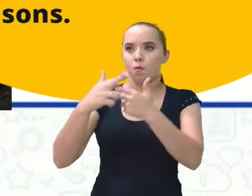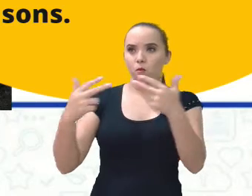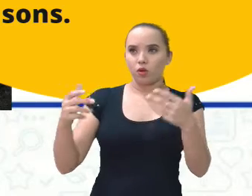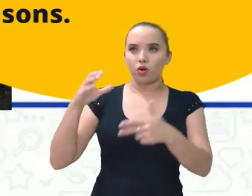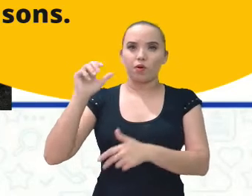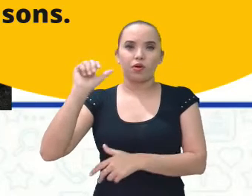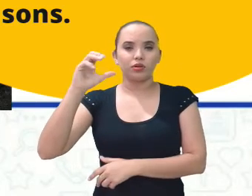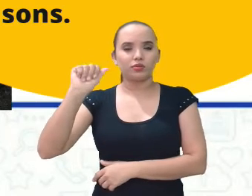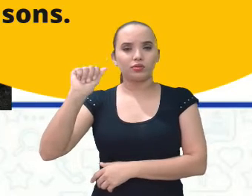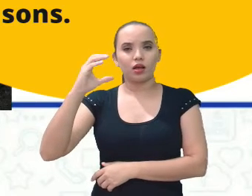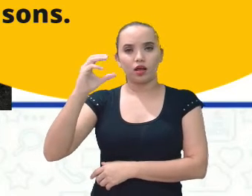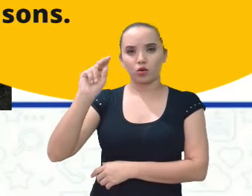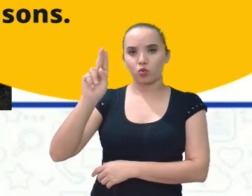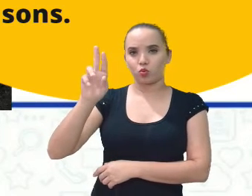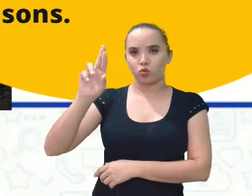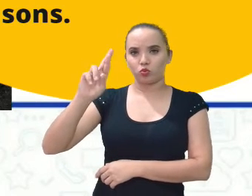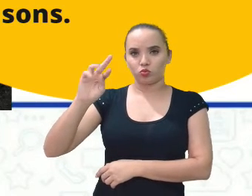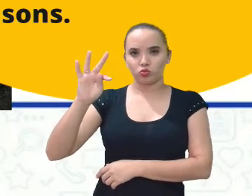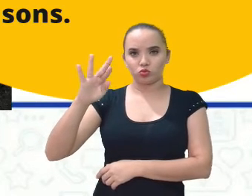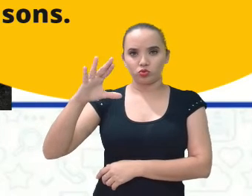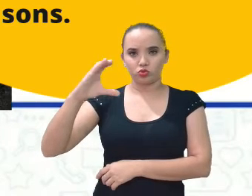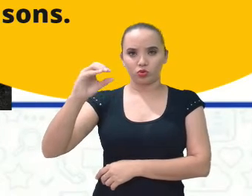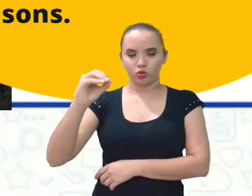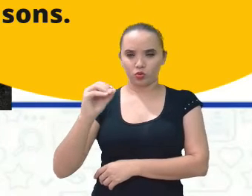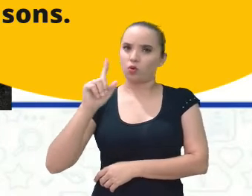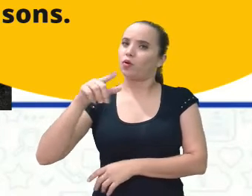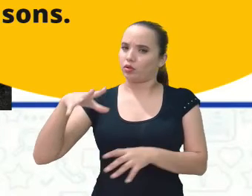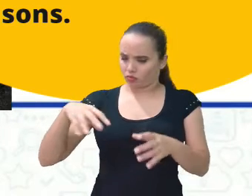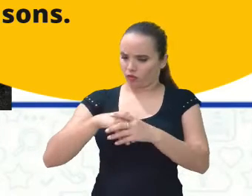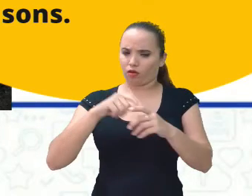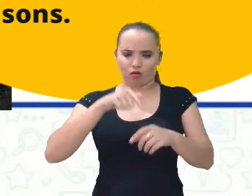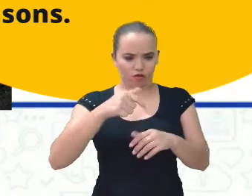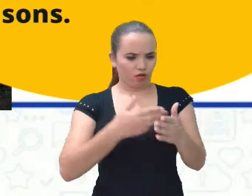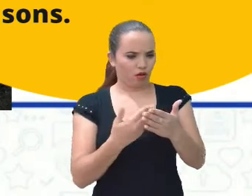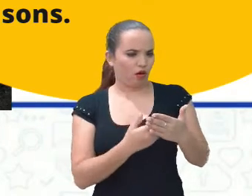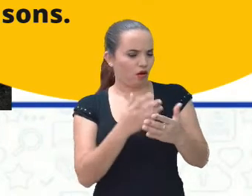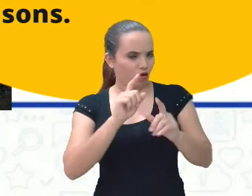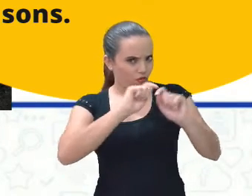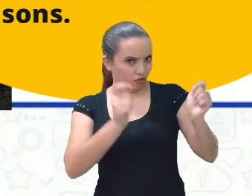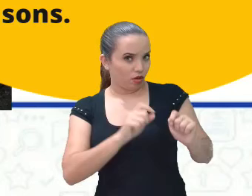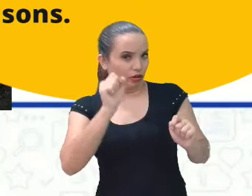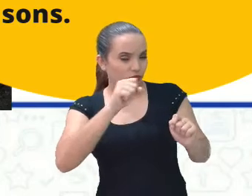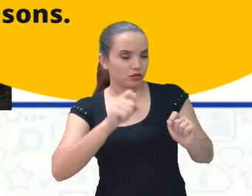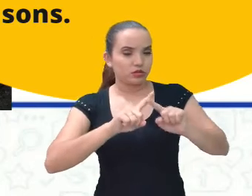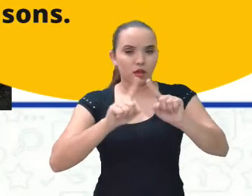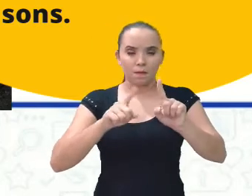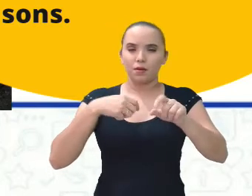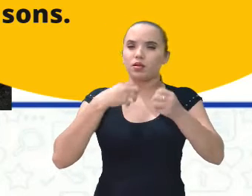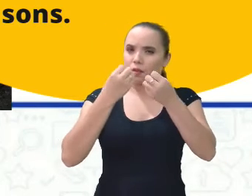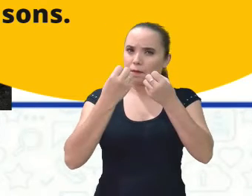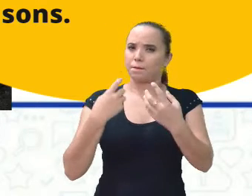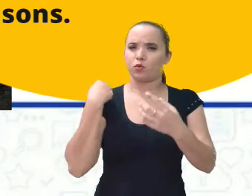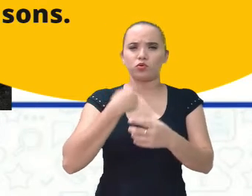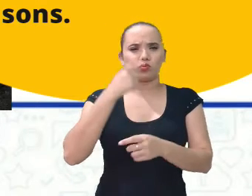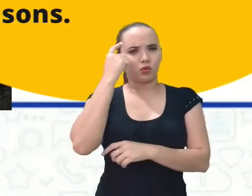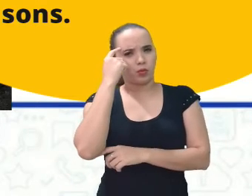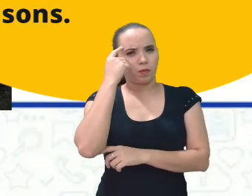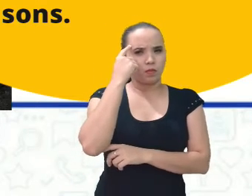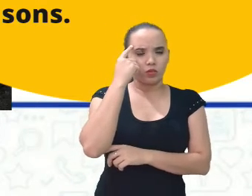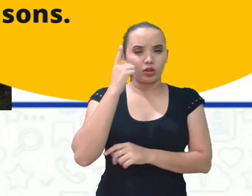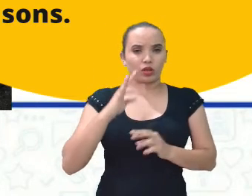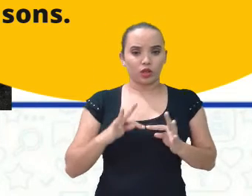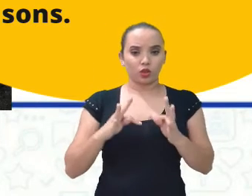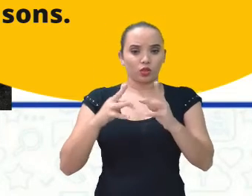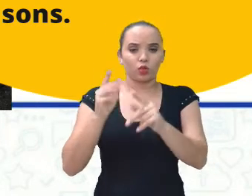acústico, né? Embora a gente esteja numa aula de arte, é bom a gente pensar que todo o conhecimento, ele é múltiplo, ele não é